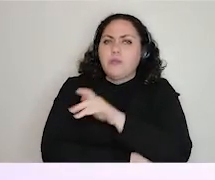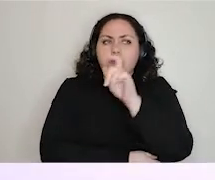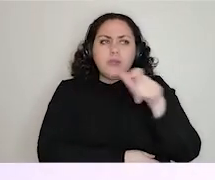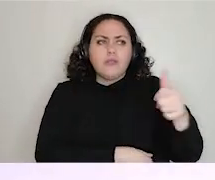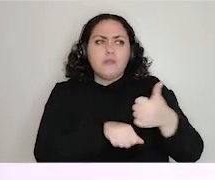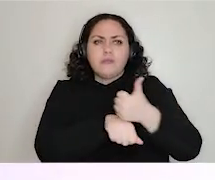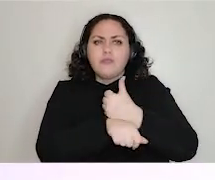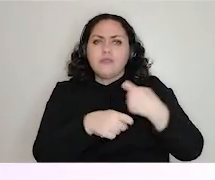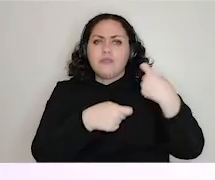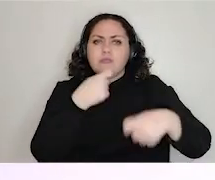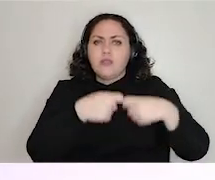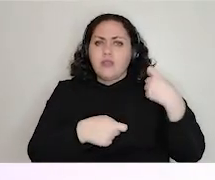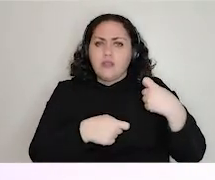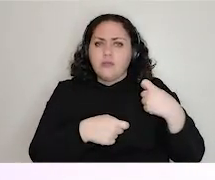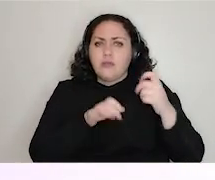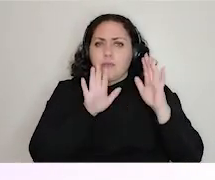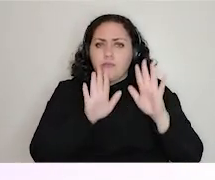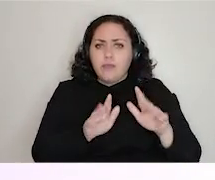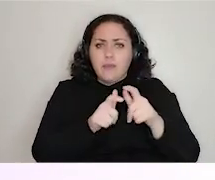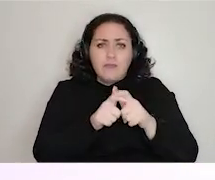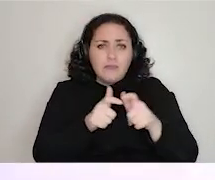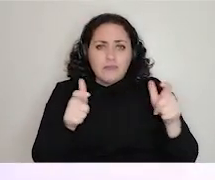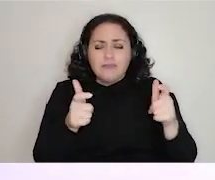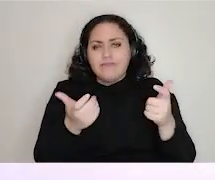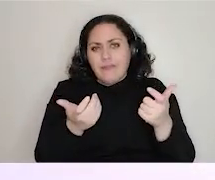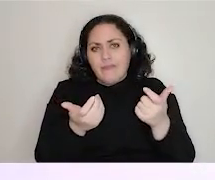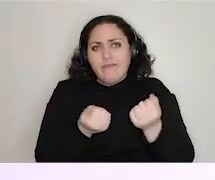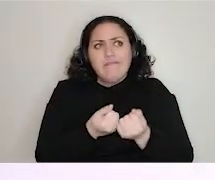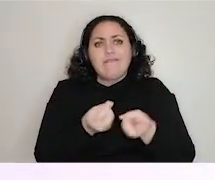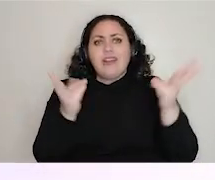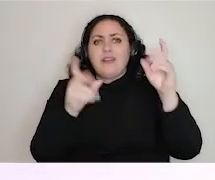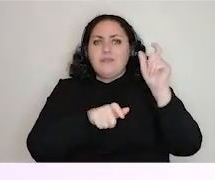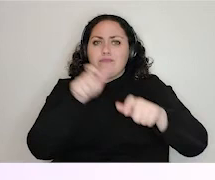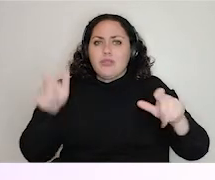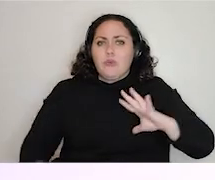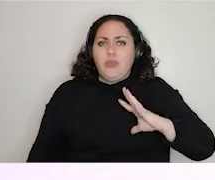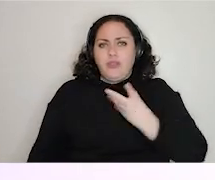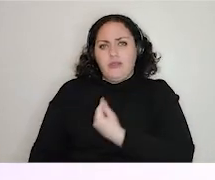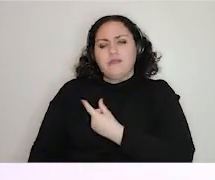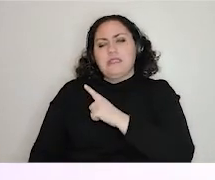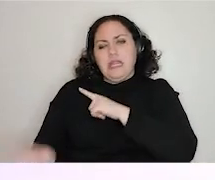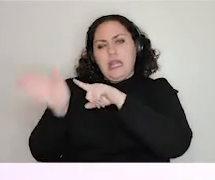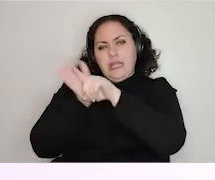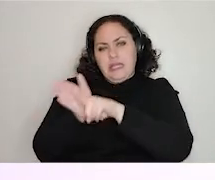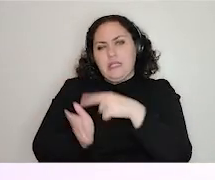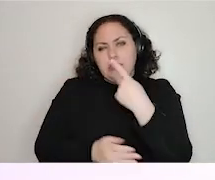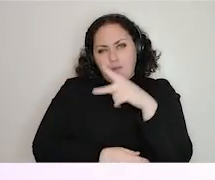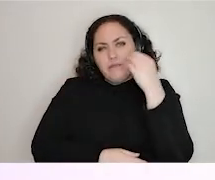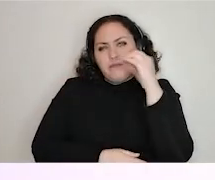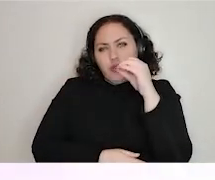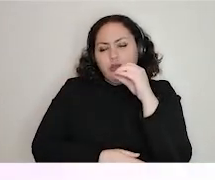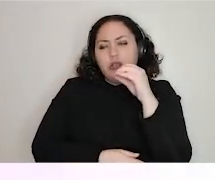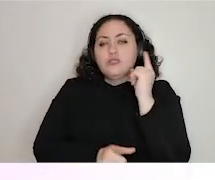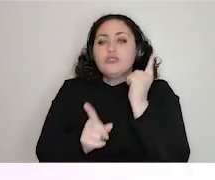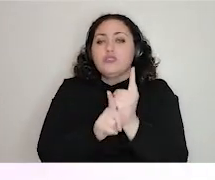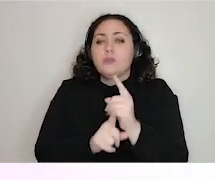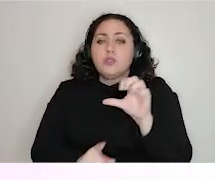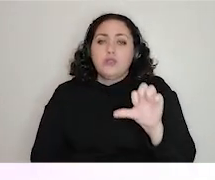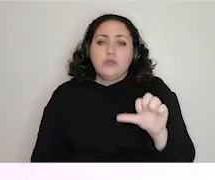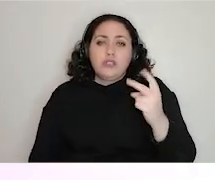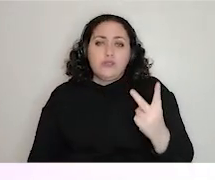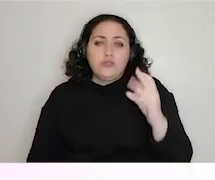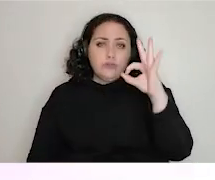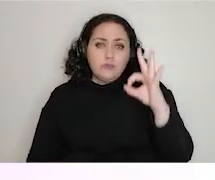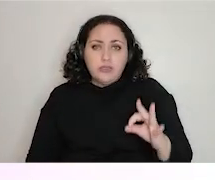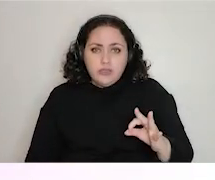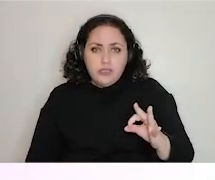ter preconceito com pessoas profissionais do sexo, sendo que muitas pessoas trans, aqui teve uma análise que foi feita em Porto Alegre, que